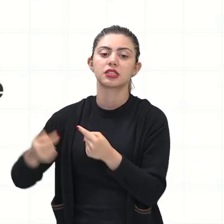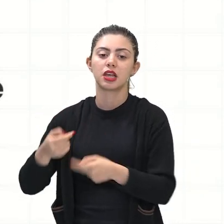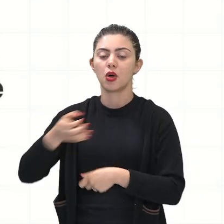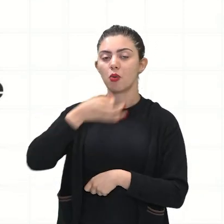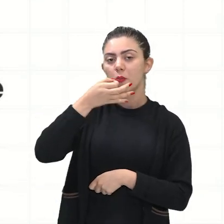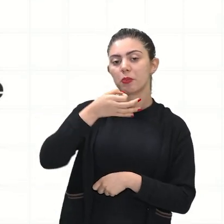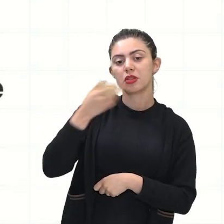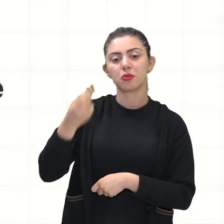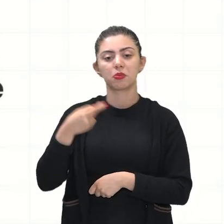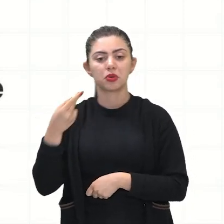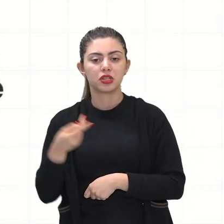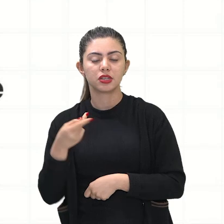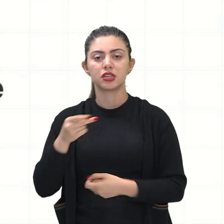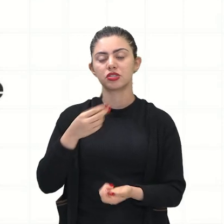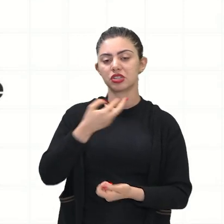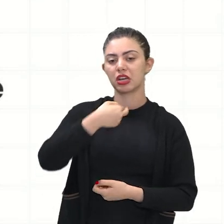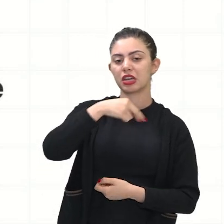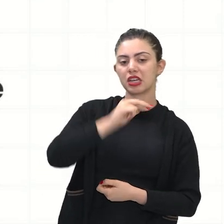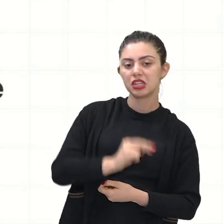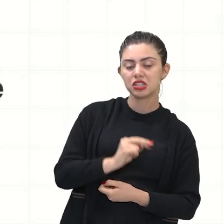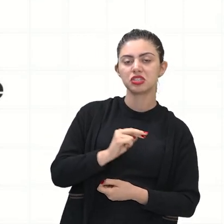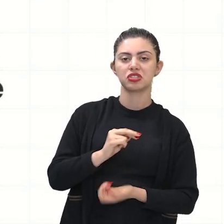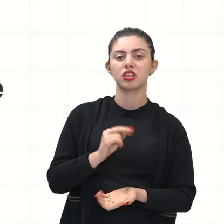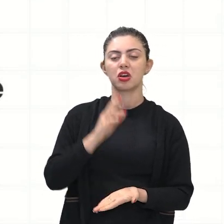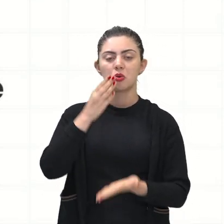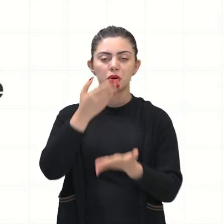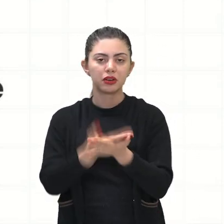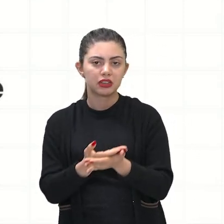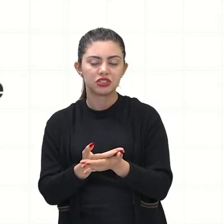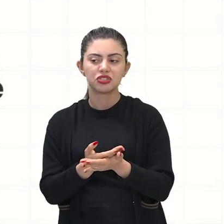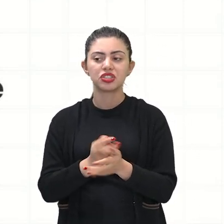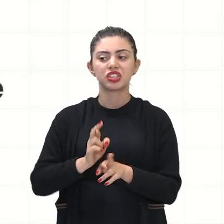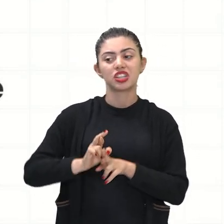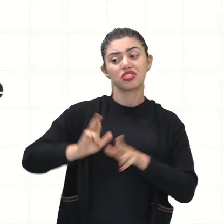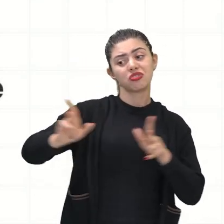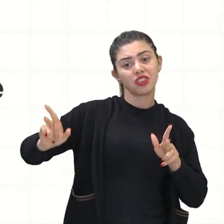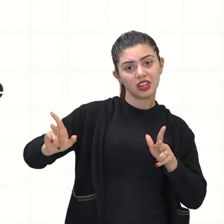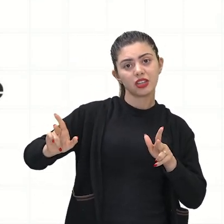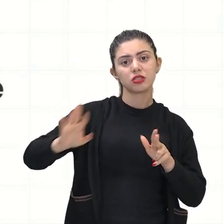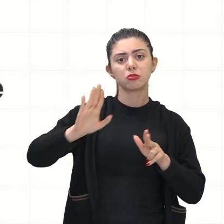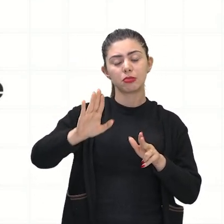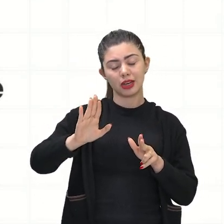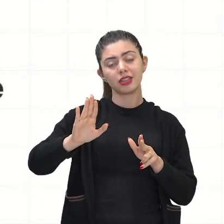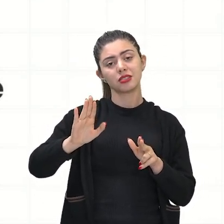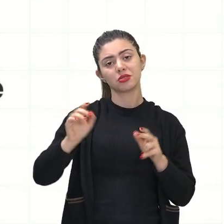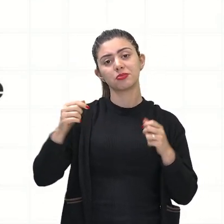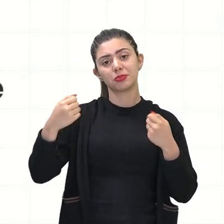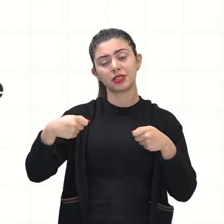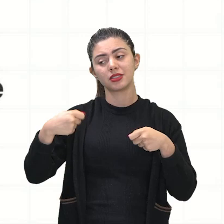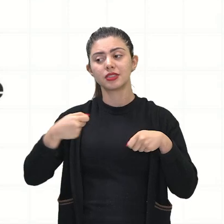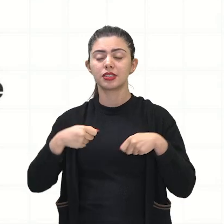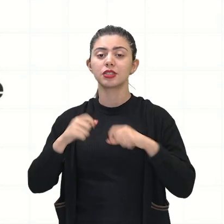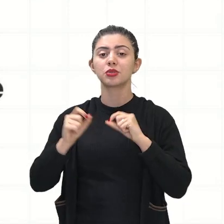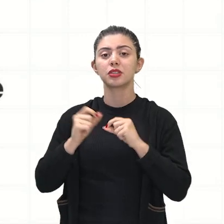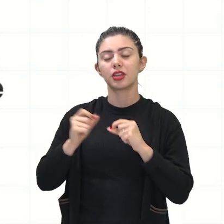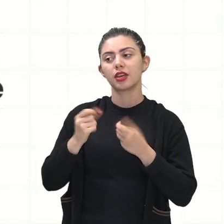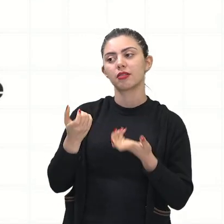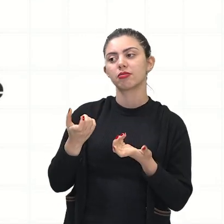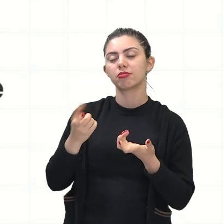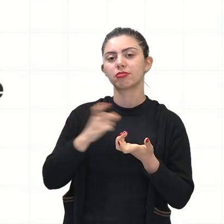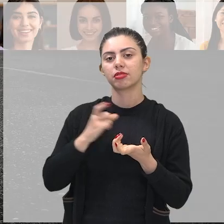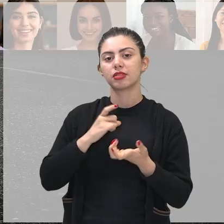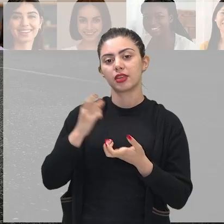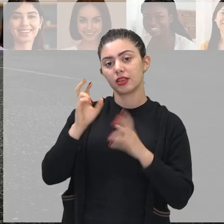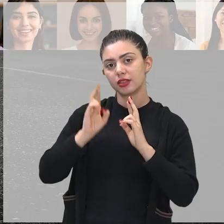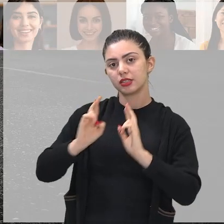políticas e crenças religiosas pode ser desafiador. Né? Então, esse é o primeiro precedente